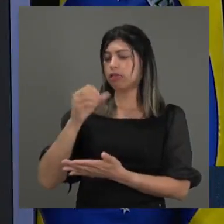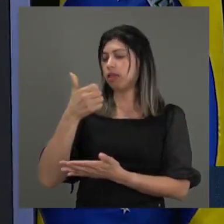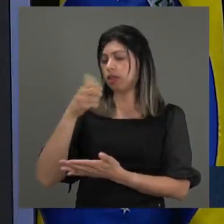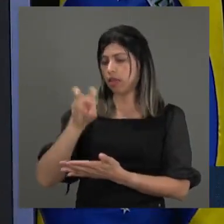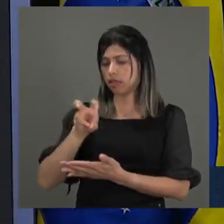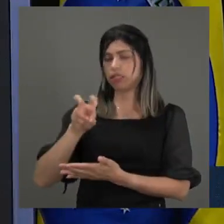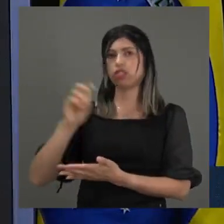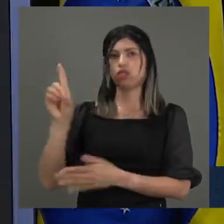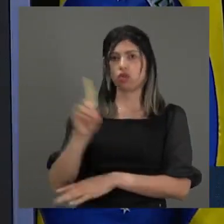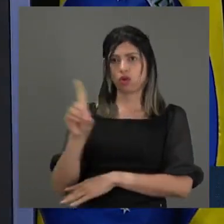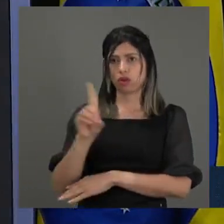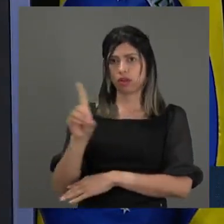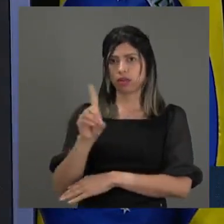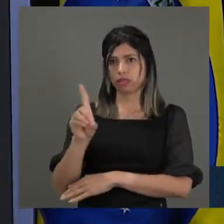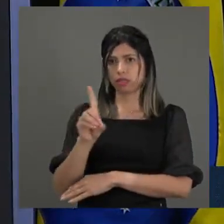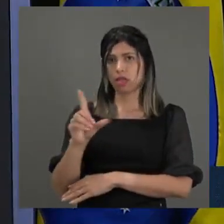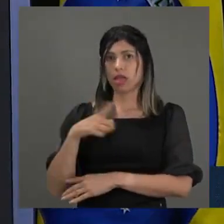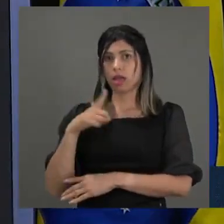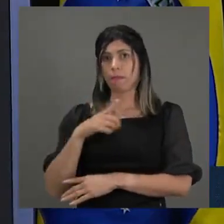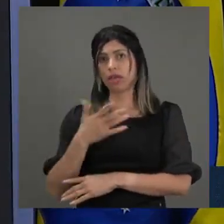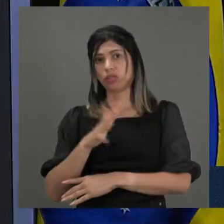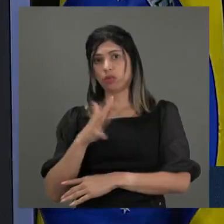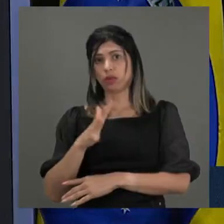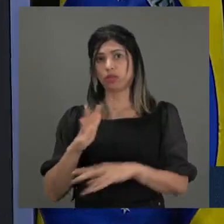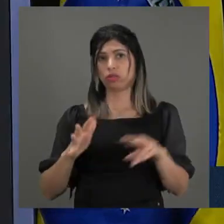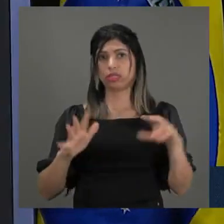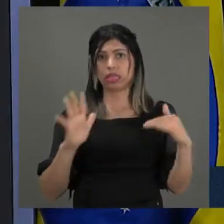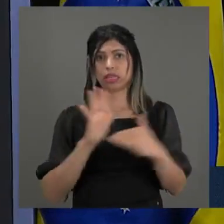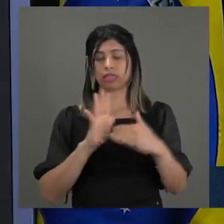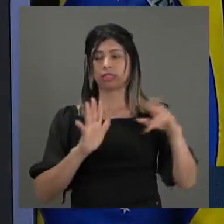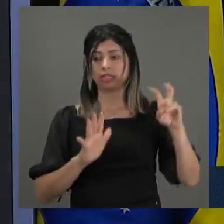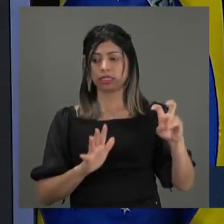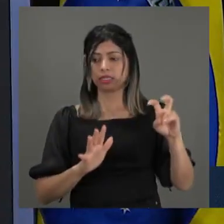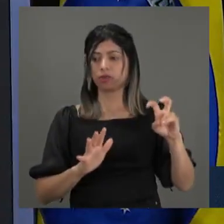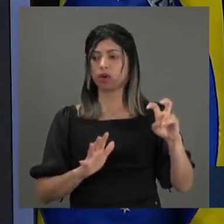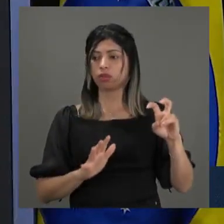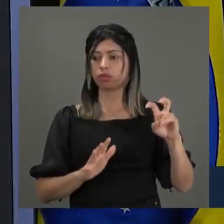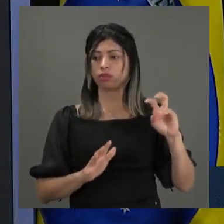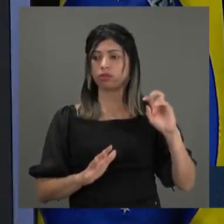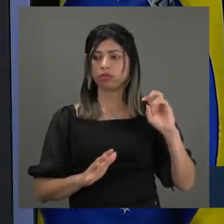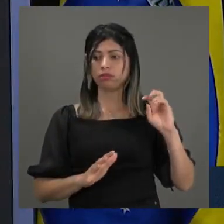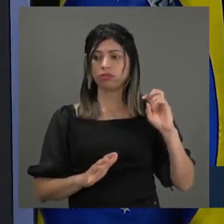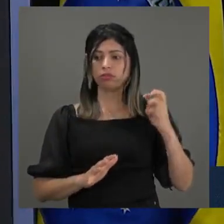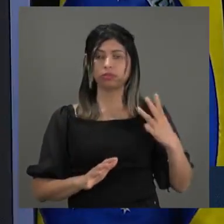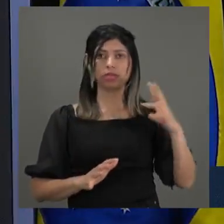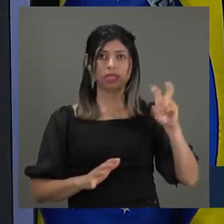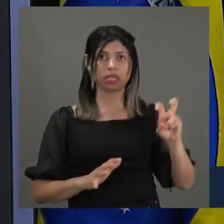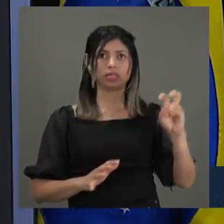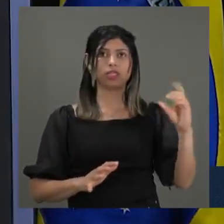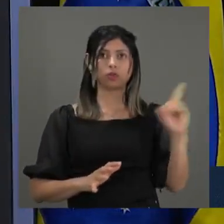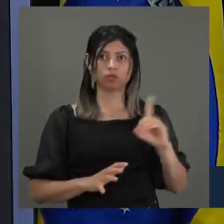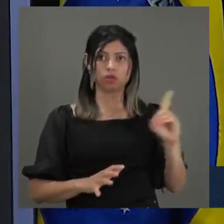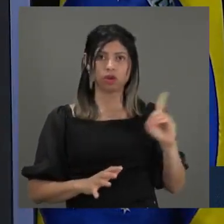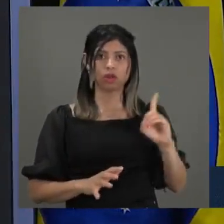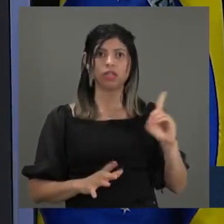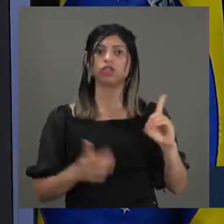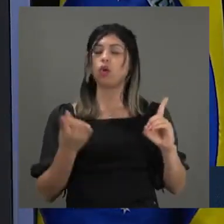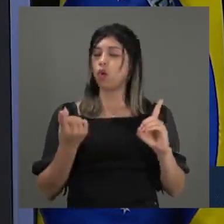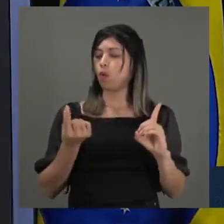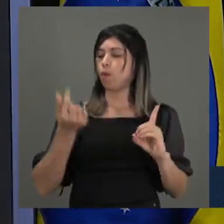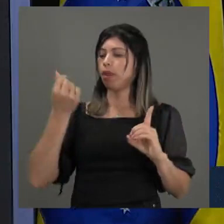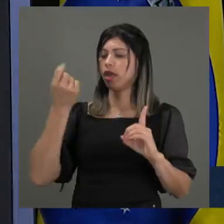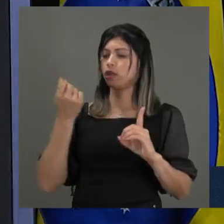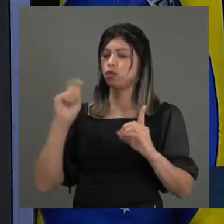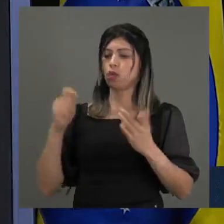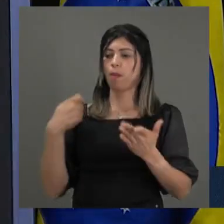a valores próximos de $5. Como resgatar o preço do gás natural a preços competitivos